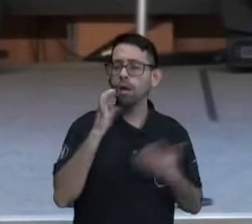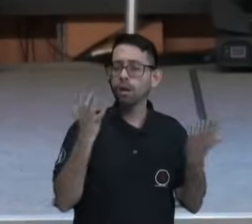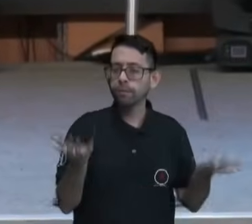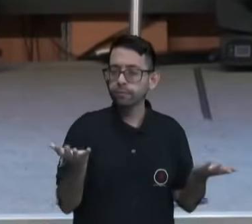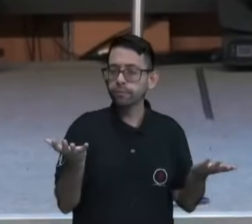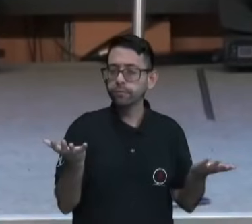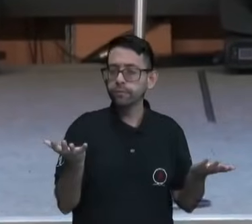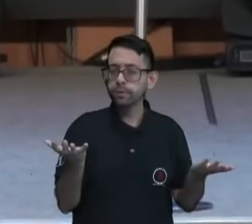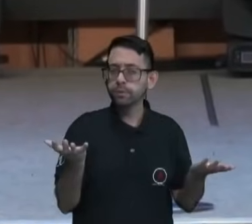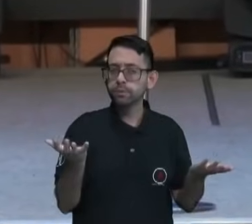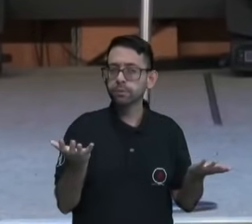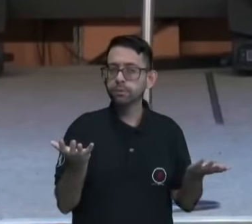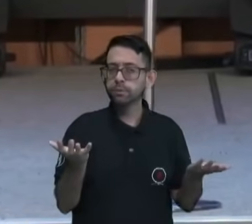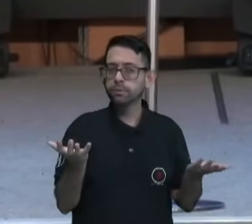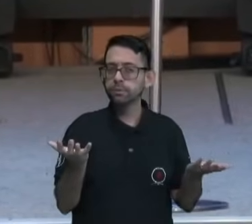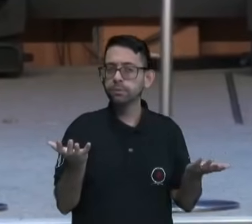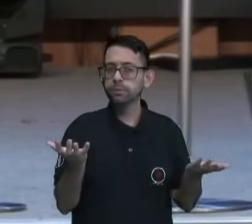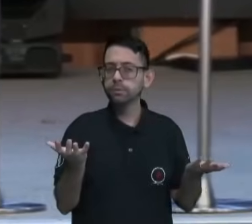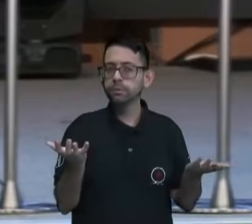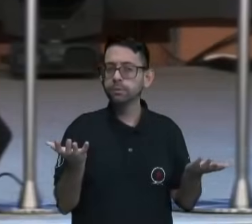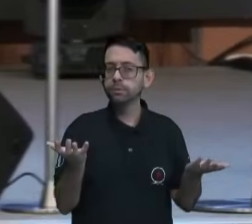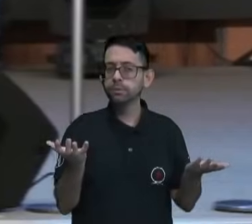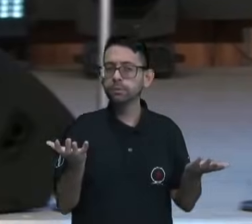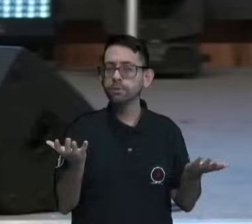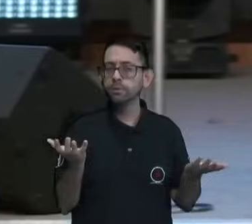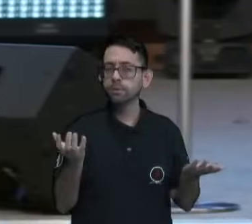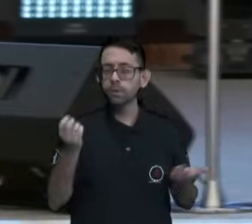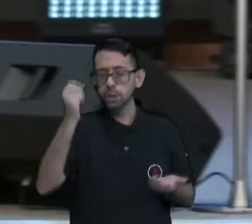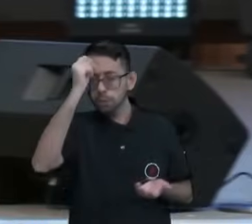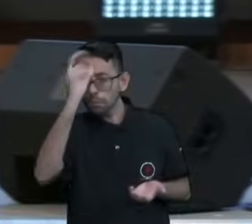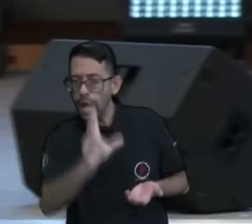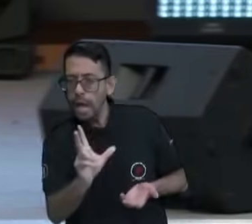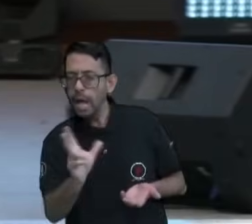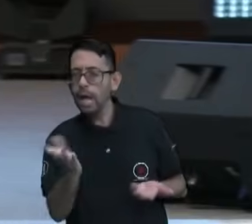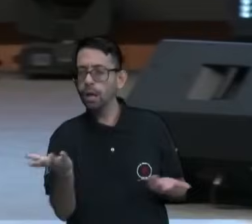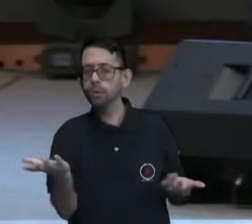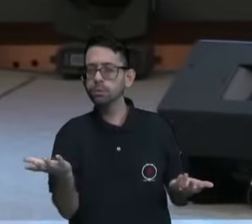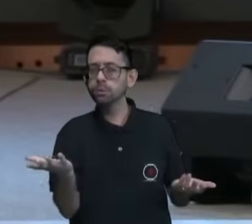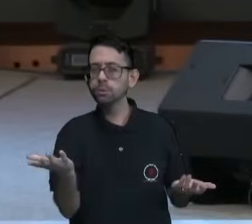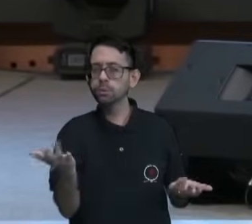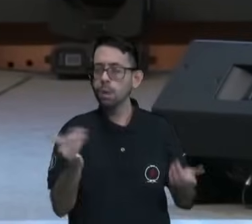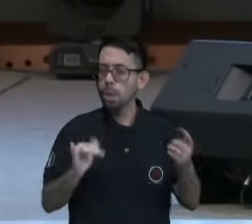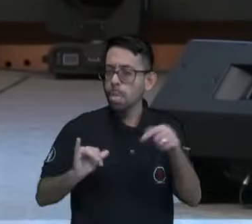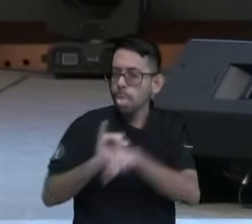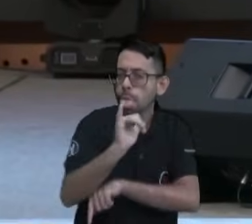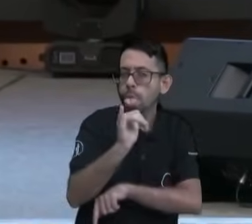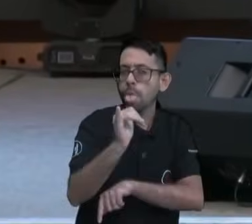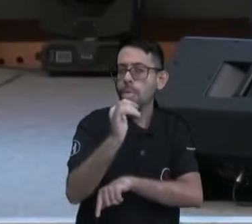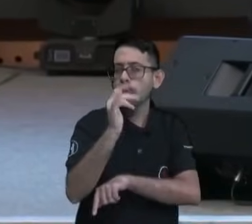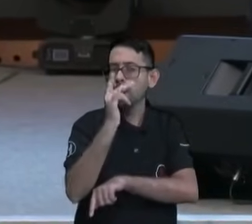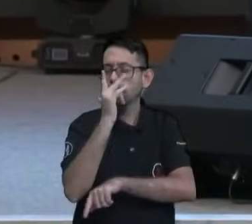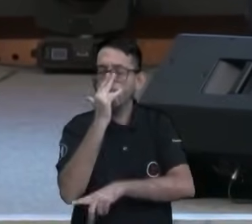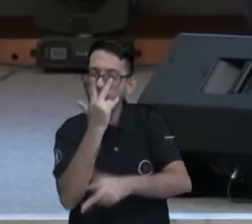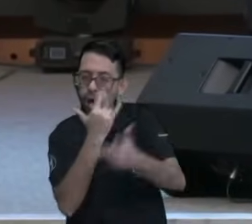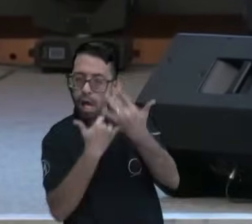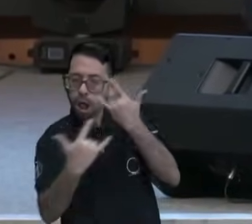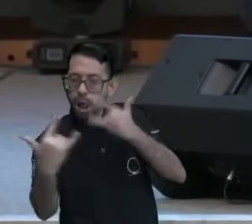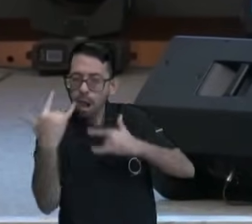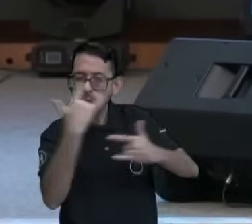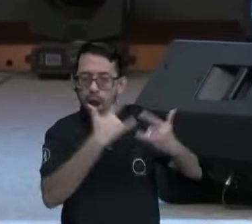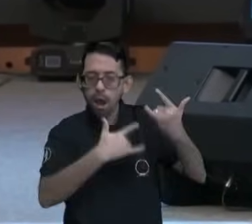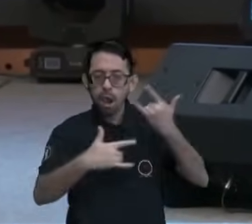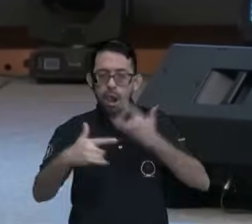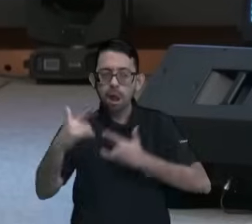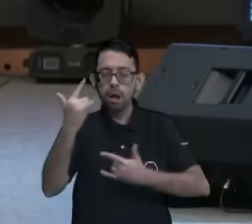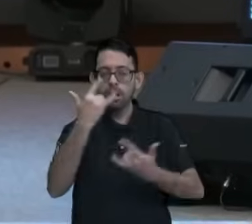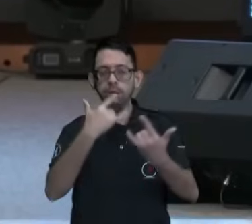sagacidade malandragem esperteza para enganar e envolver a pessoa Satanás perdeu sabedoria